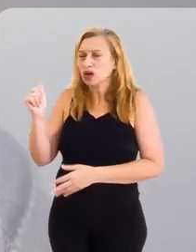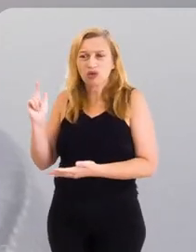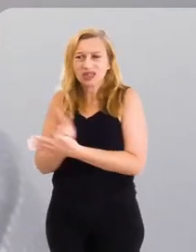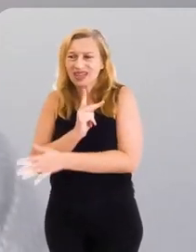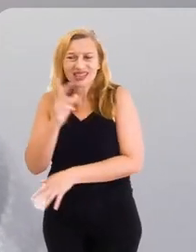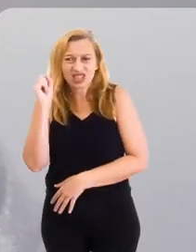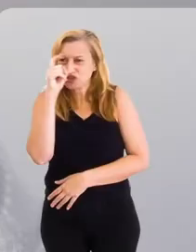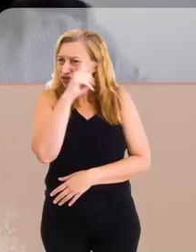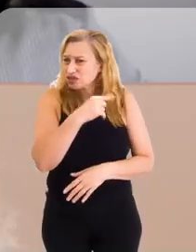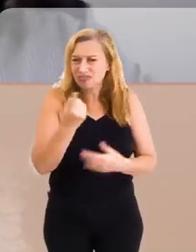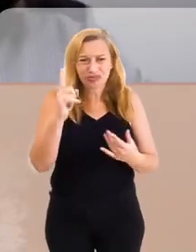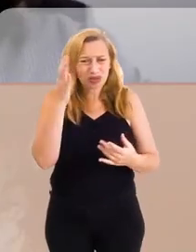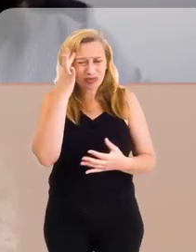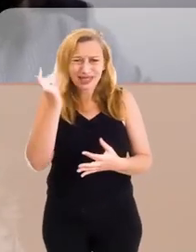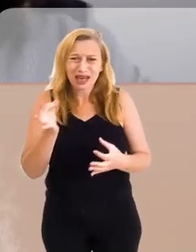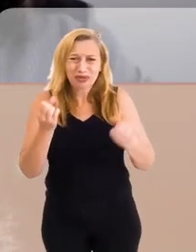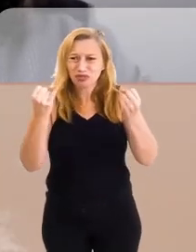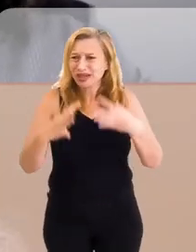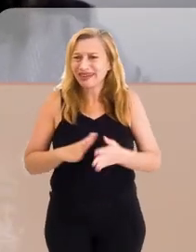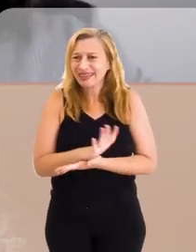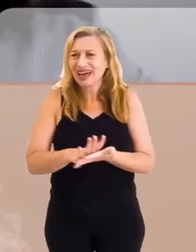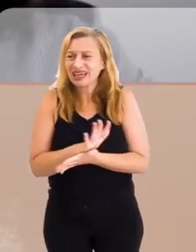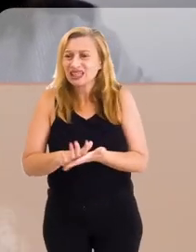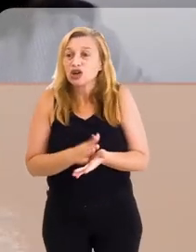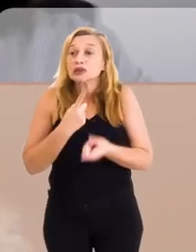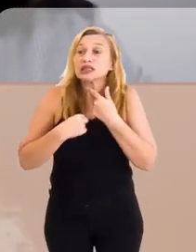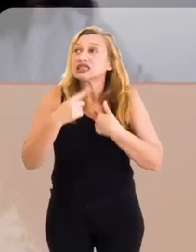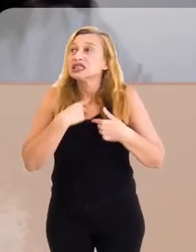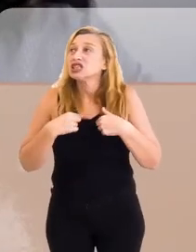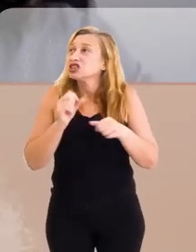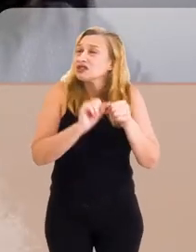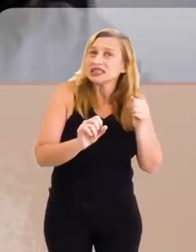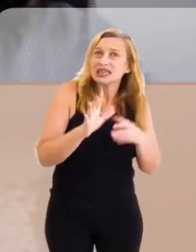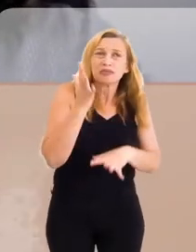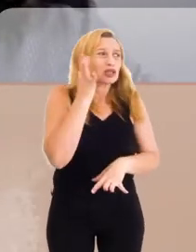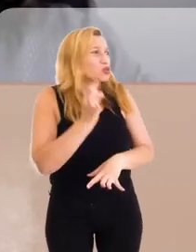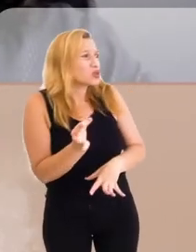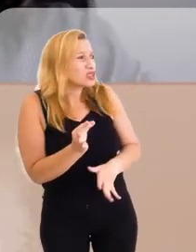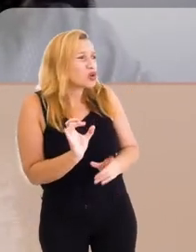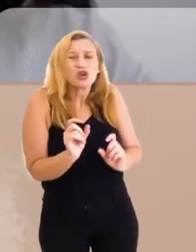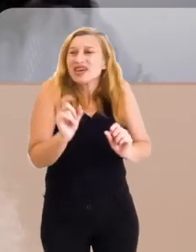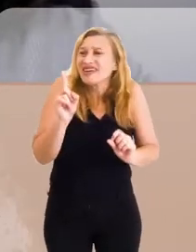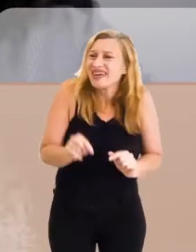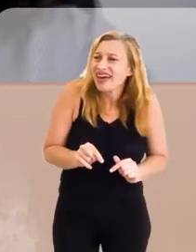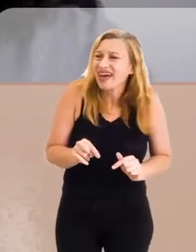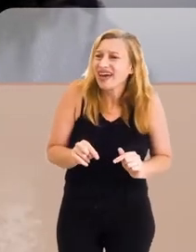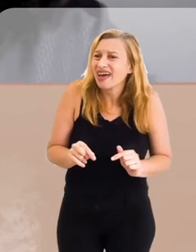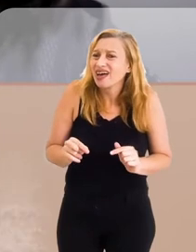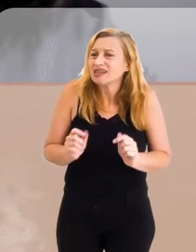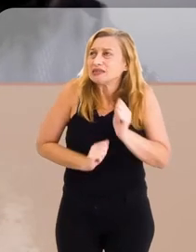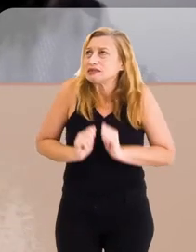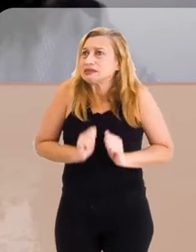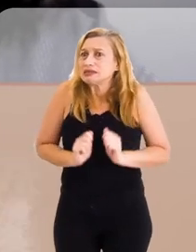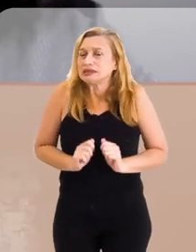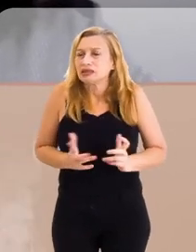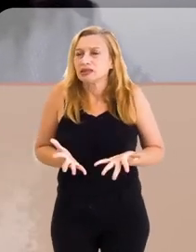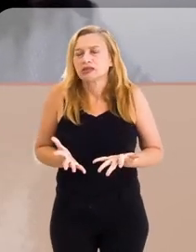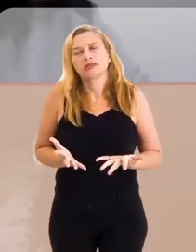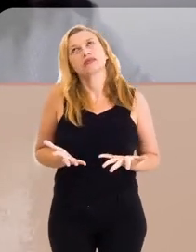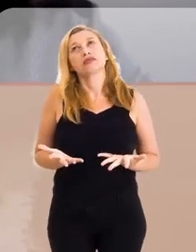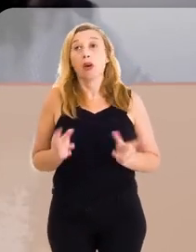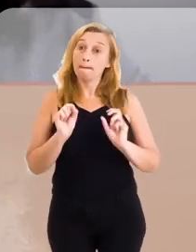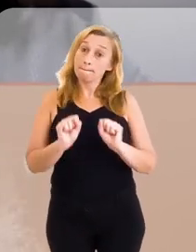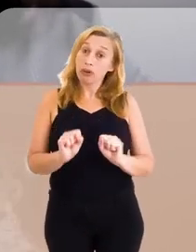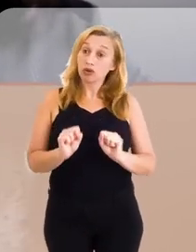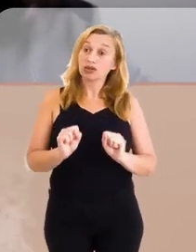não acontece nunca, nem você sabe explicar direito o que é, uma vontade de fazer algo que você não sabe definir, que gera uma certa